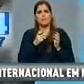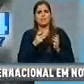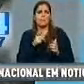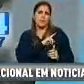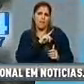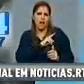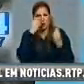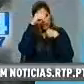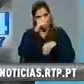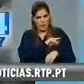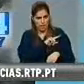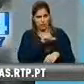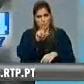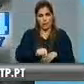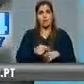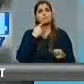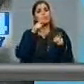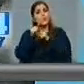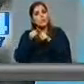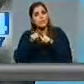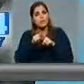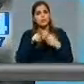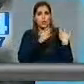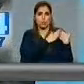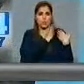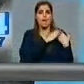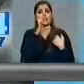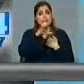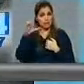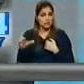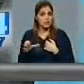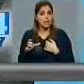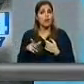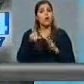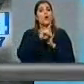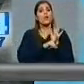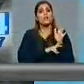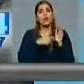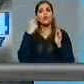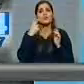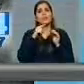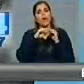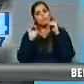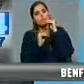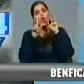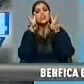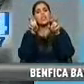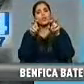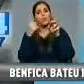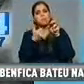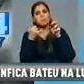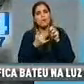privado, mas também políticos responsáveis pela ciência. E o relatório tem um subtítulo que é muito interessante porque se